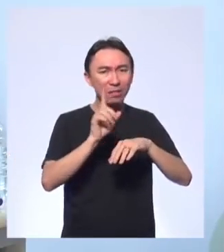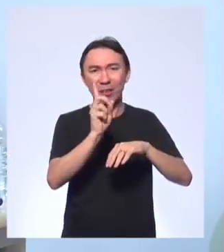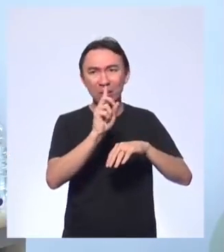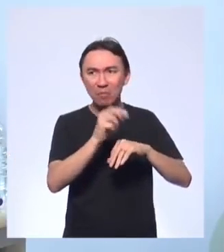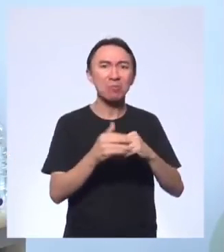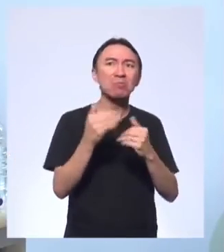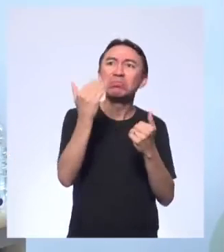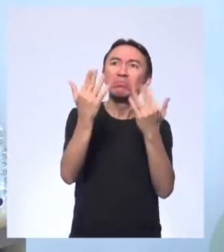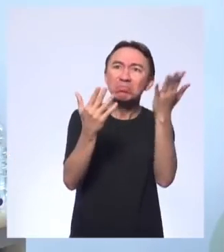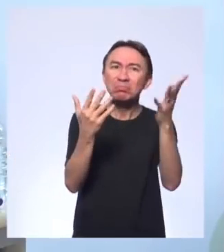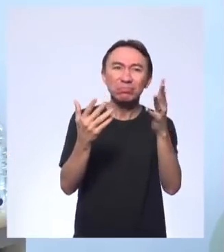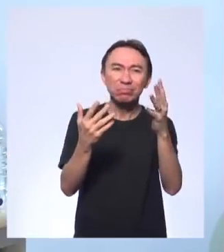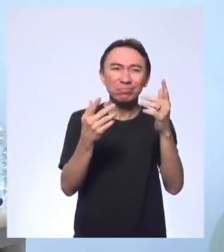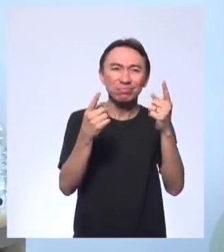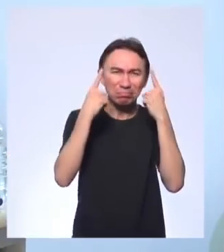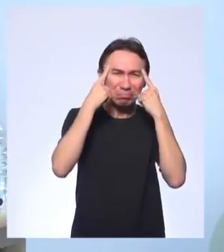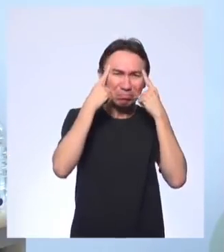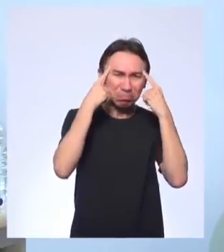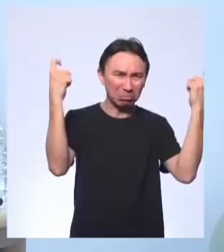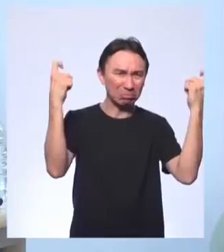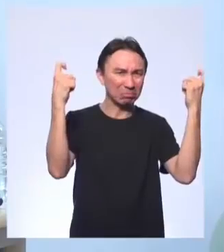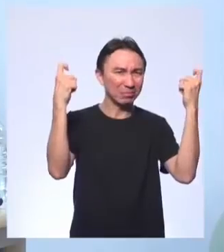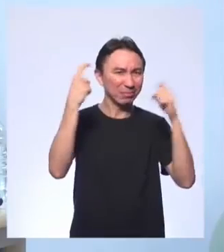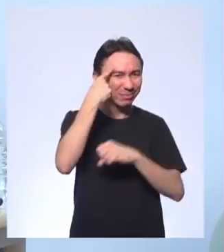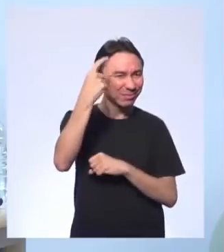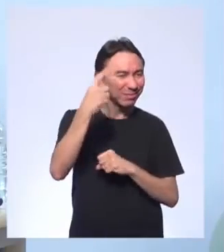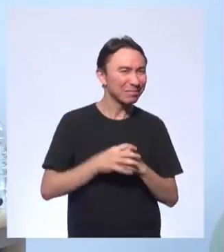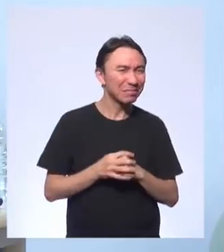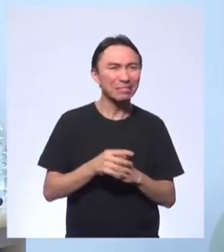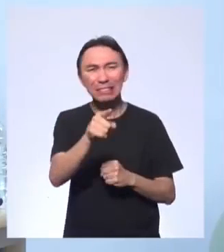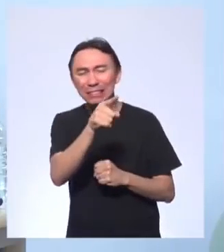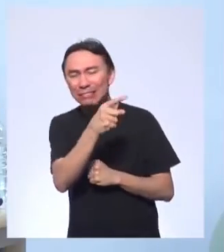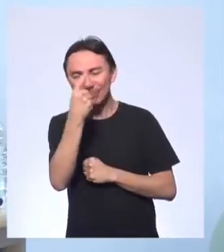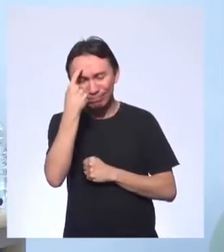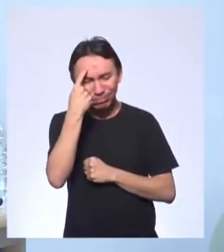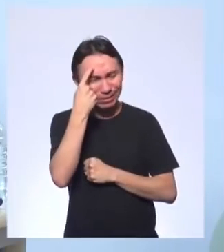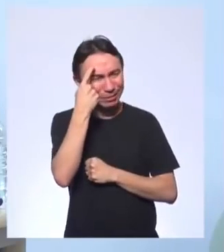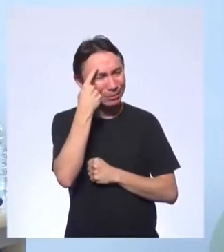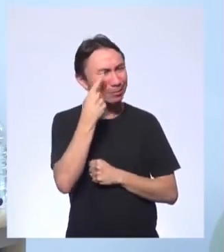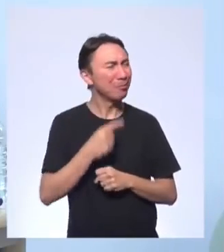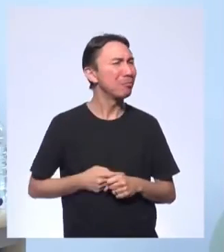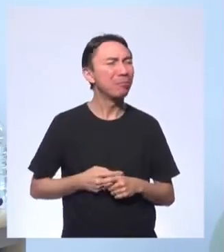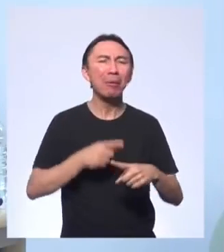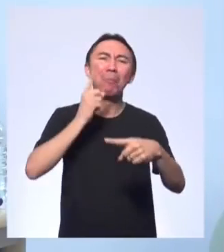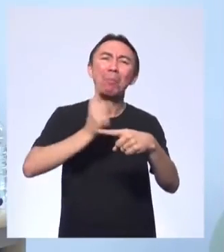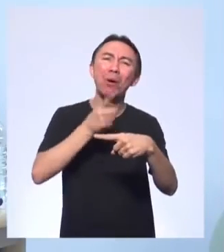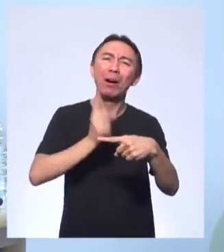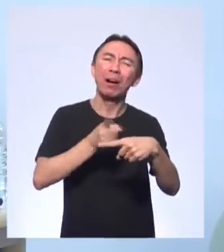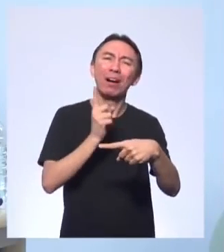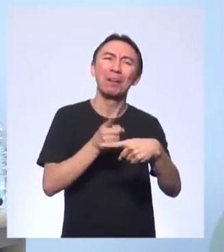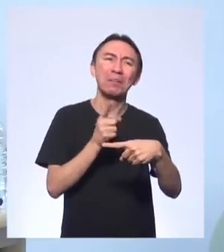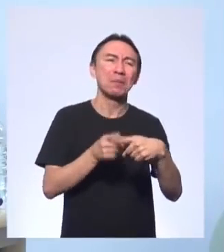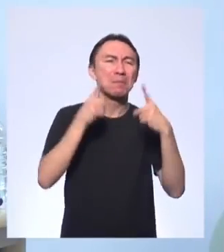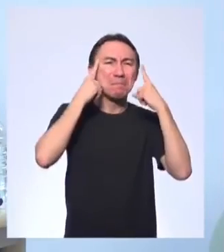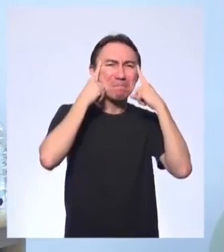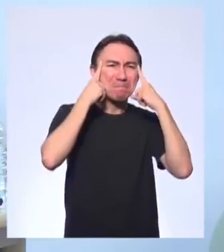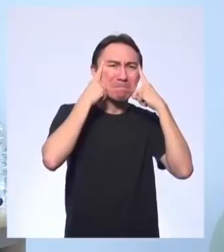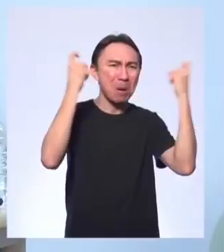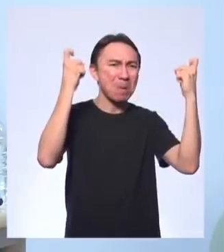externas. E aí, para vocês já irem pensando e refletindo por que será que acontece isso, né?